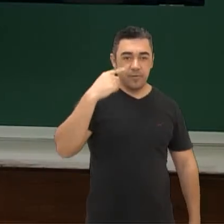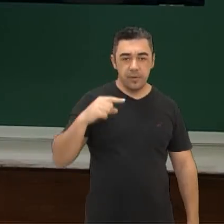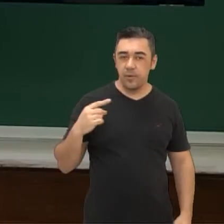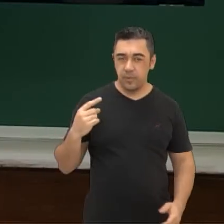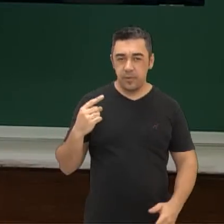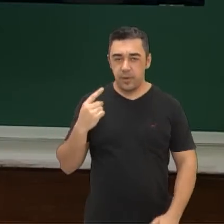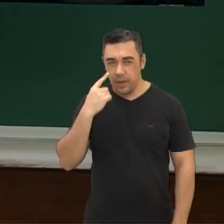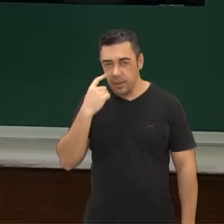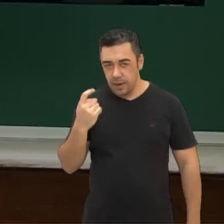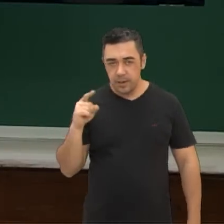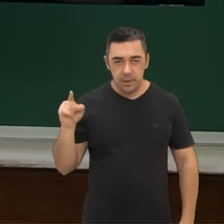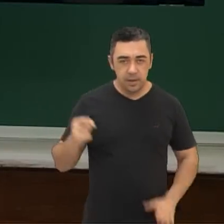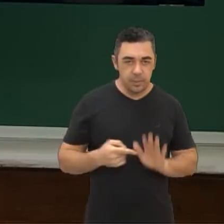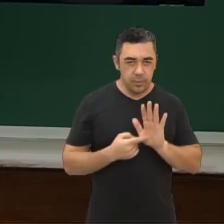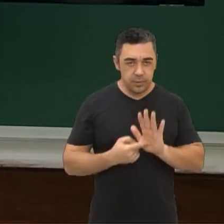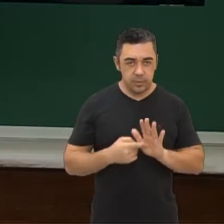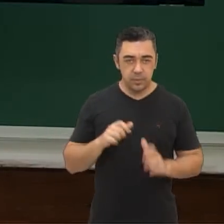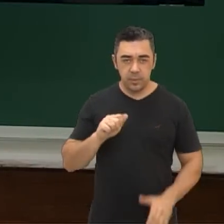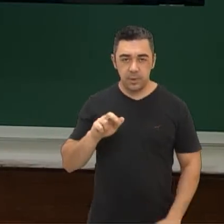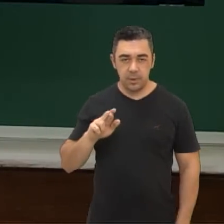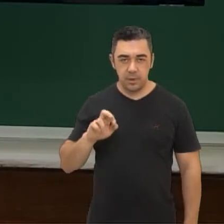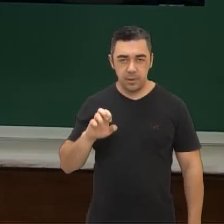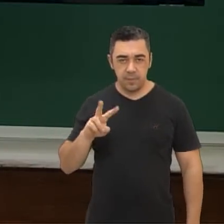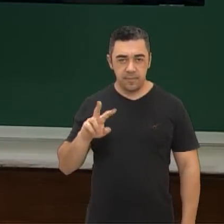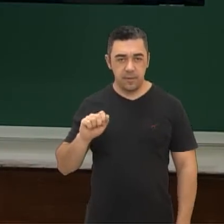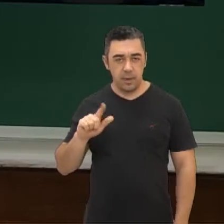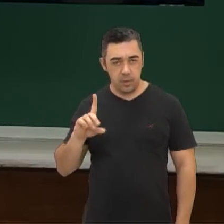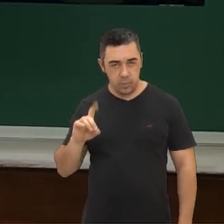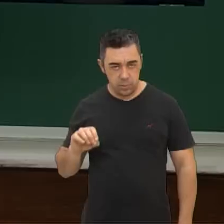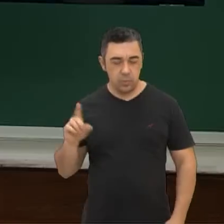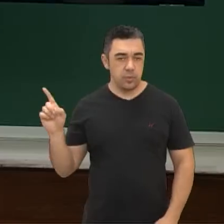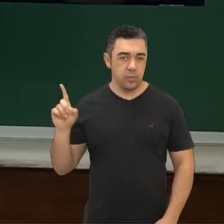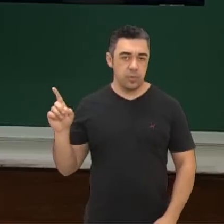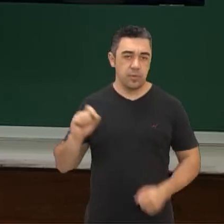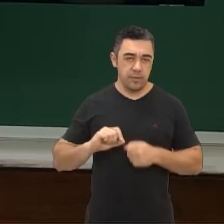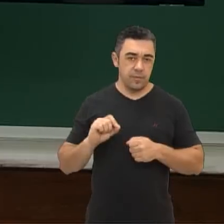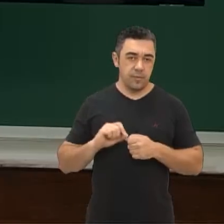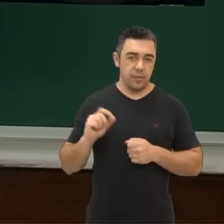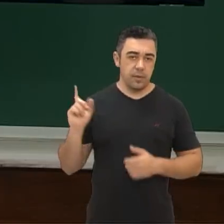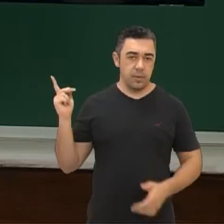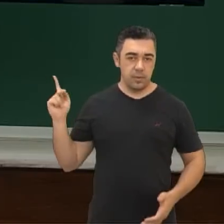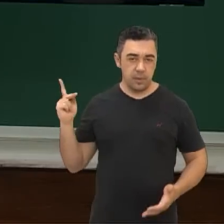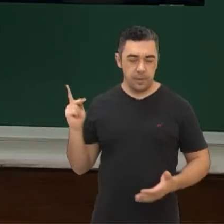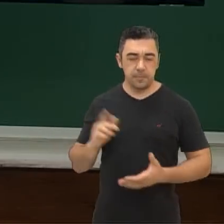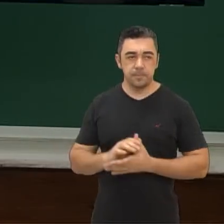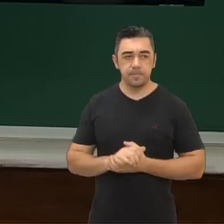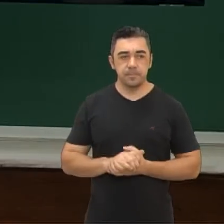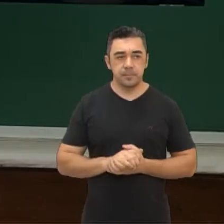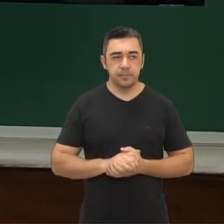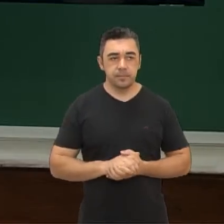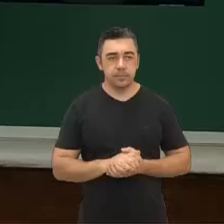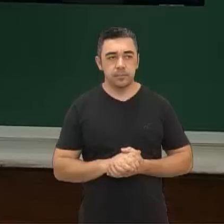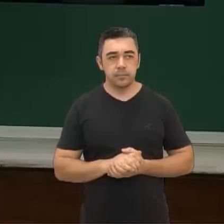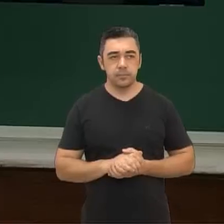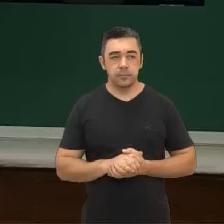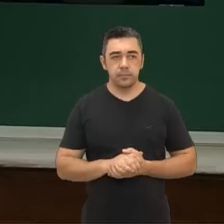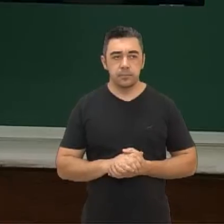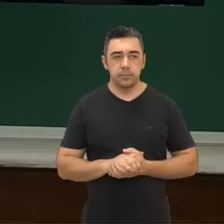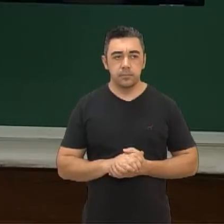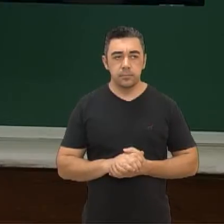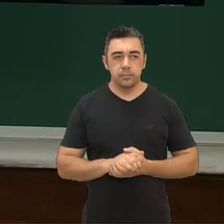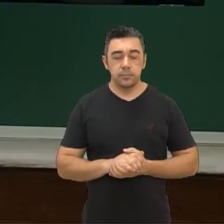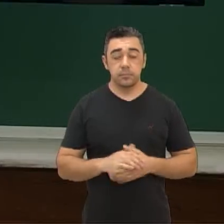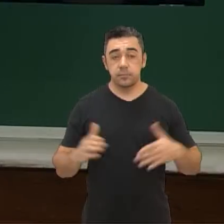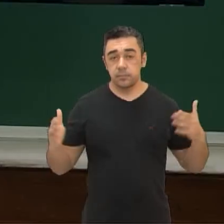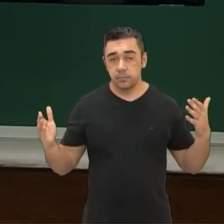outra pessoa, a que estava só falando volta a tocar, né? Tem essa troca. Nessa imagem, nós